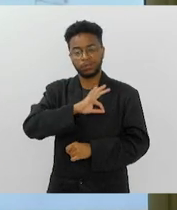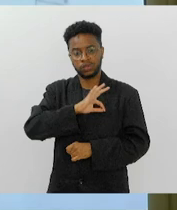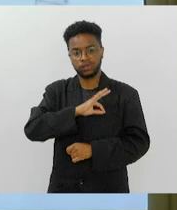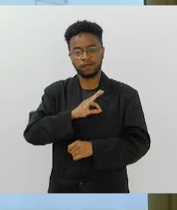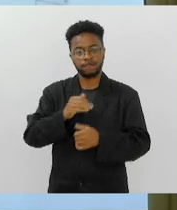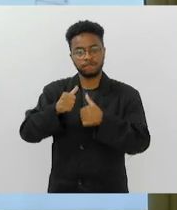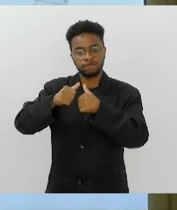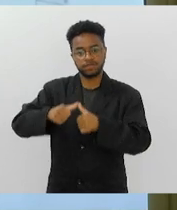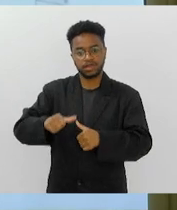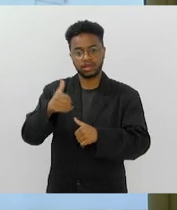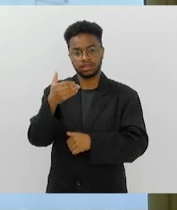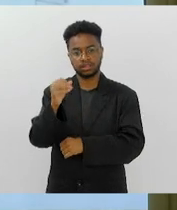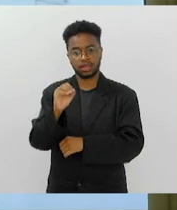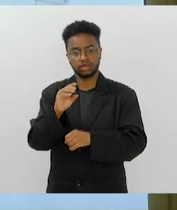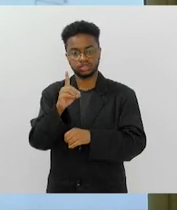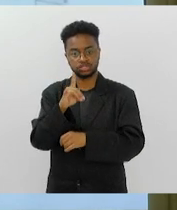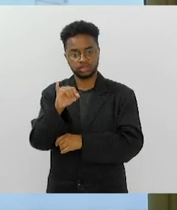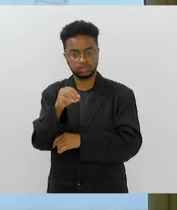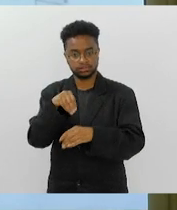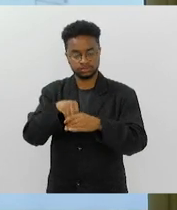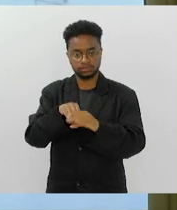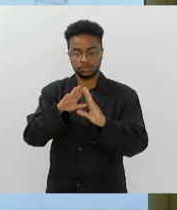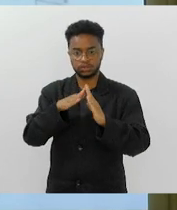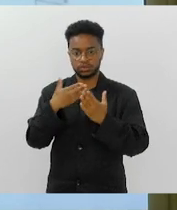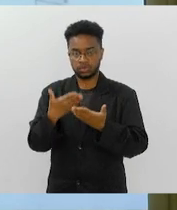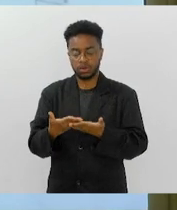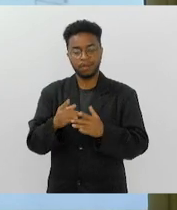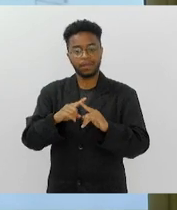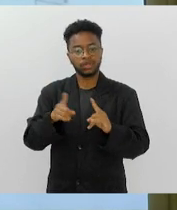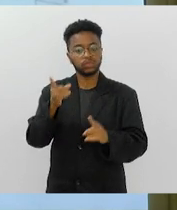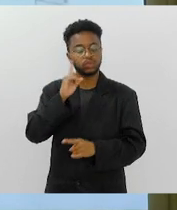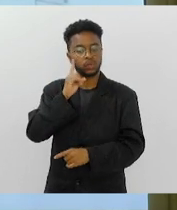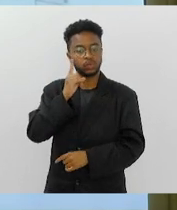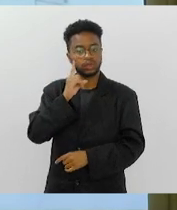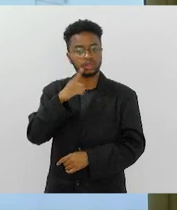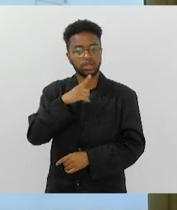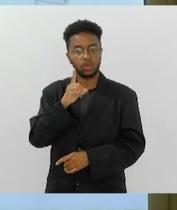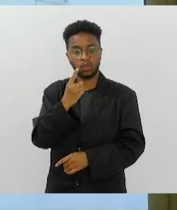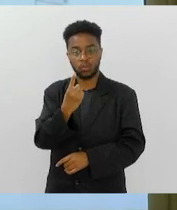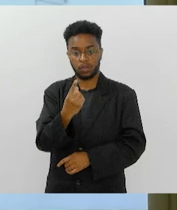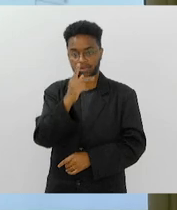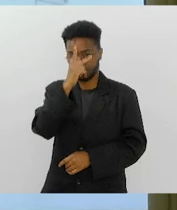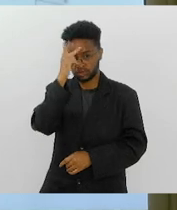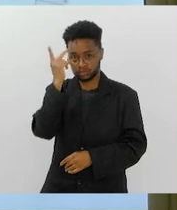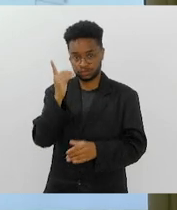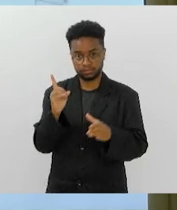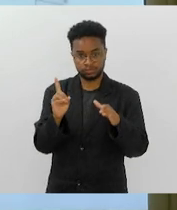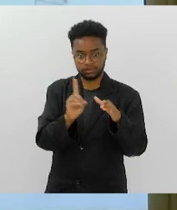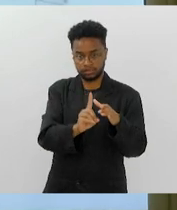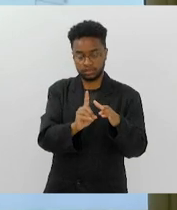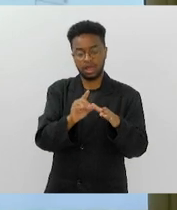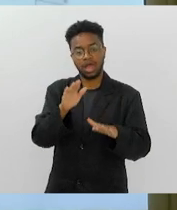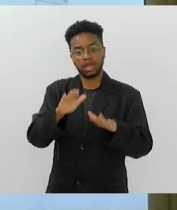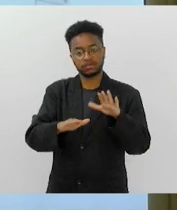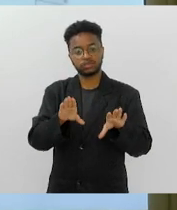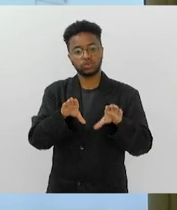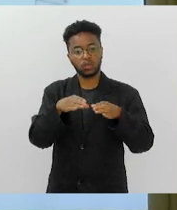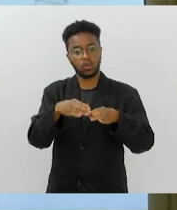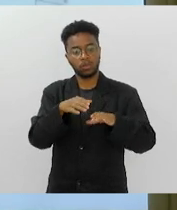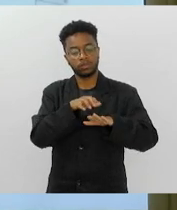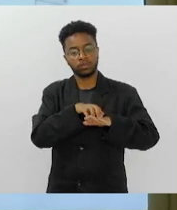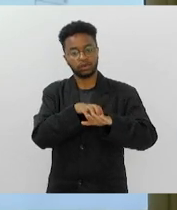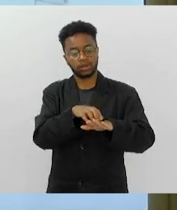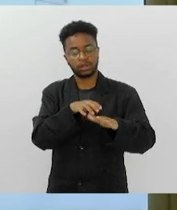da escola, todos os dias, com uma unidade policial lá dentro. Então, um dia o batalhão de trânsito vai falar sobre trânsito,